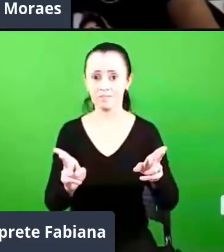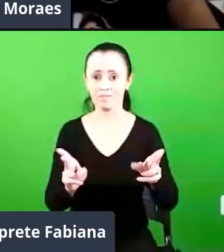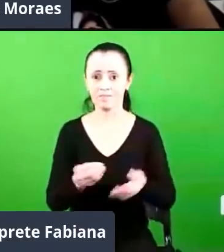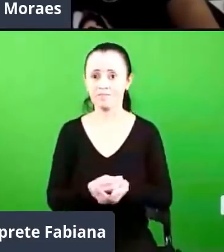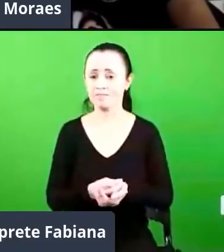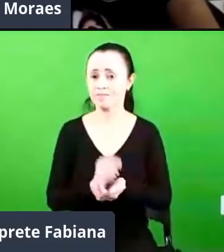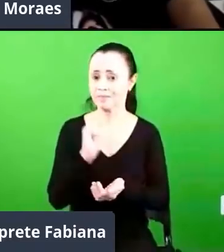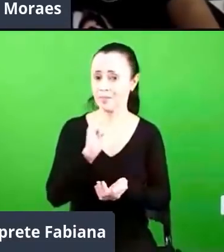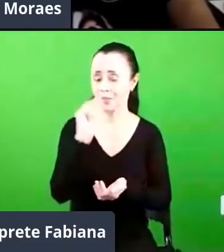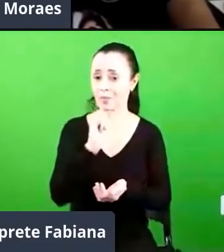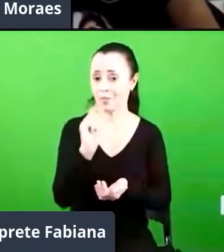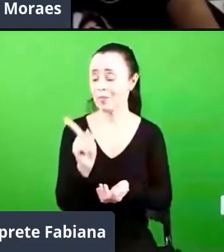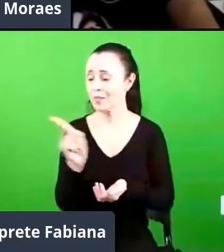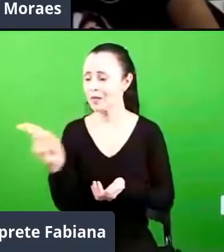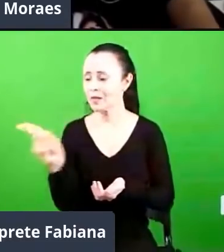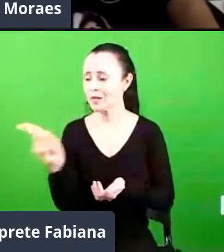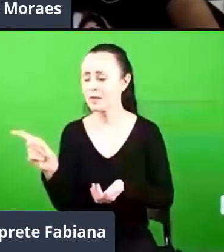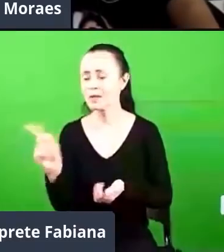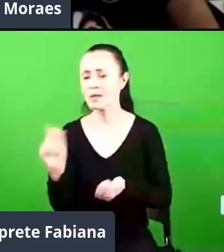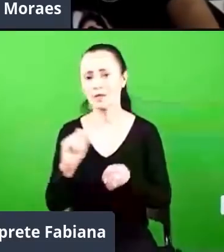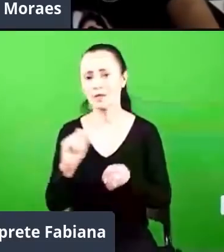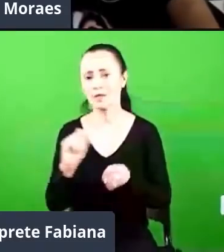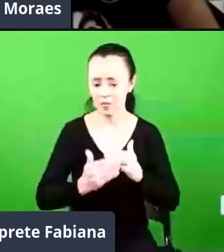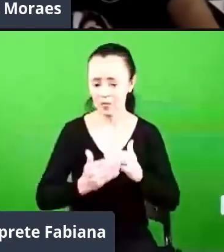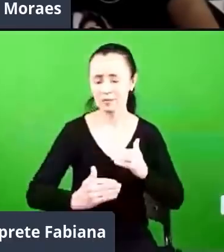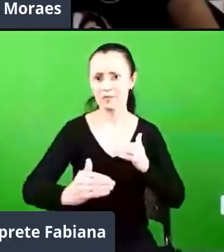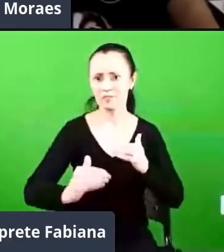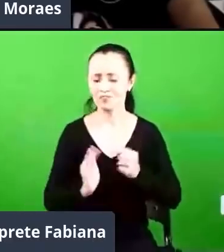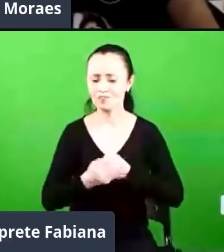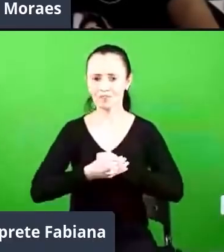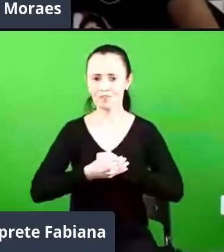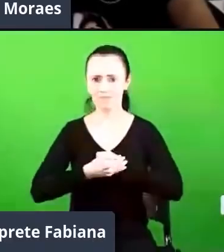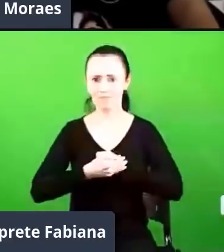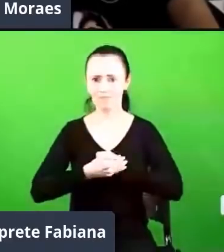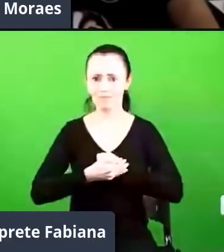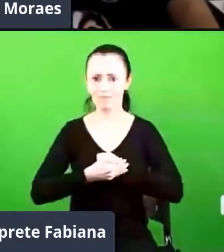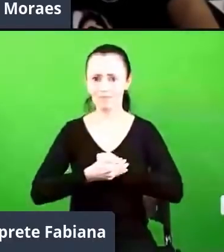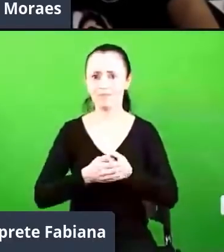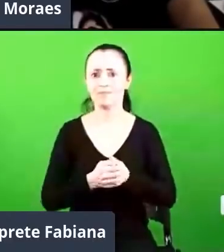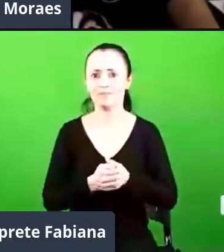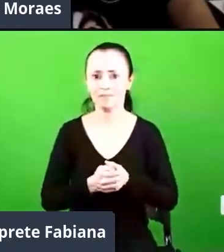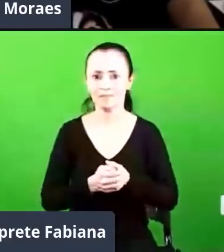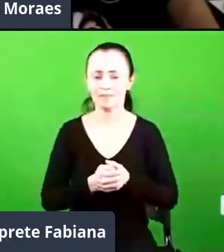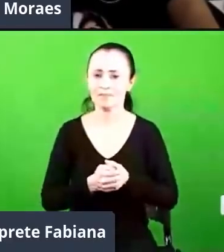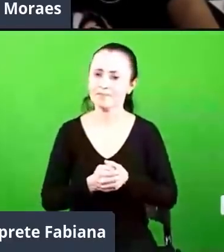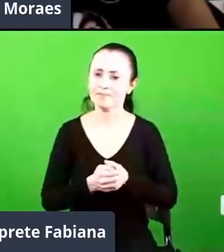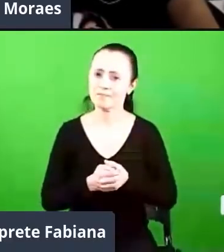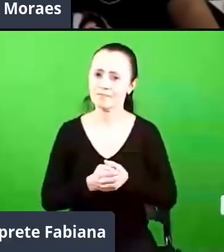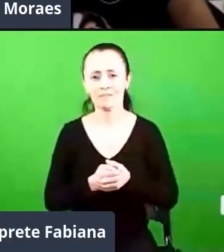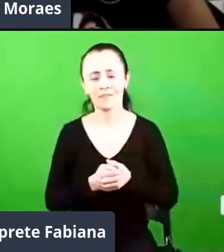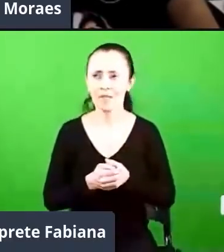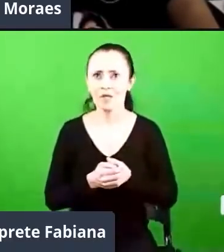né? O processo Sim. todo está escondido, muito bem escondido. Eu não consigo visualizar